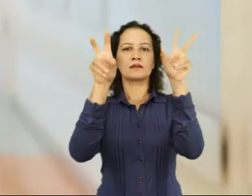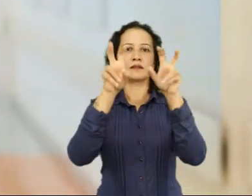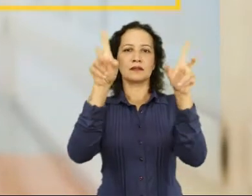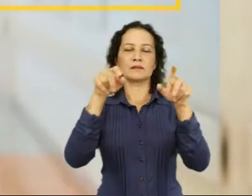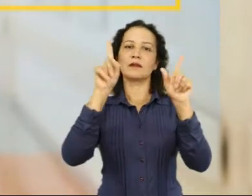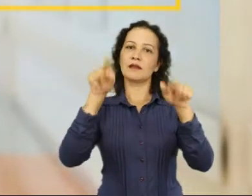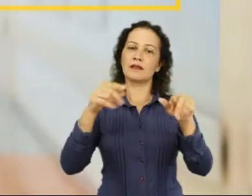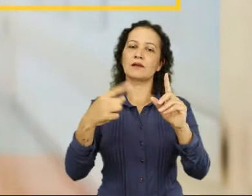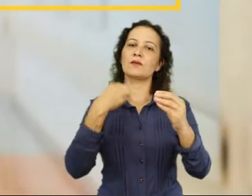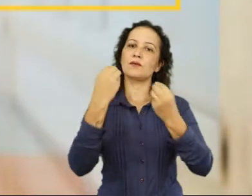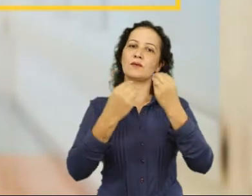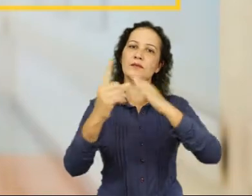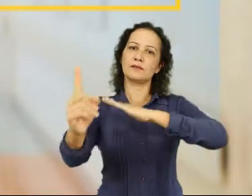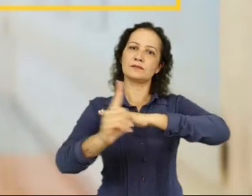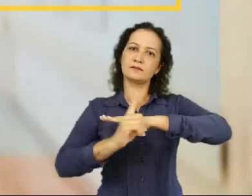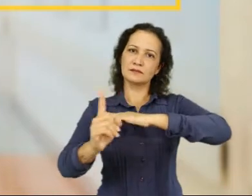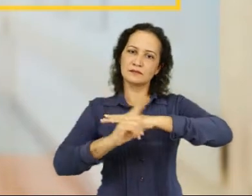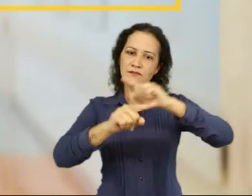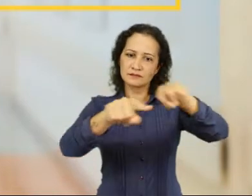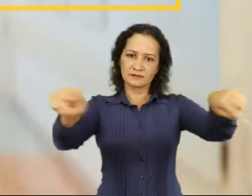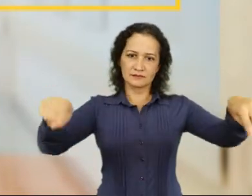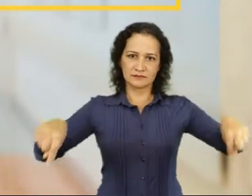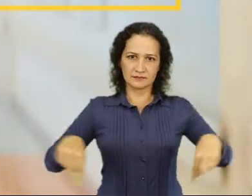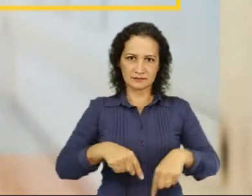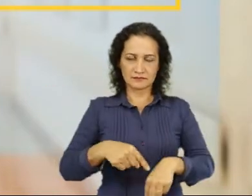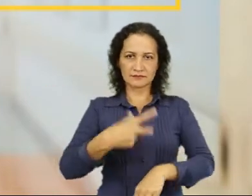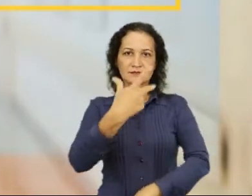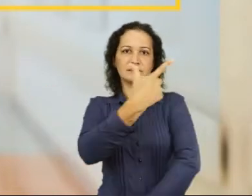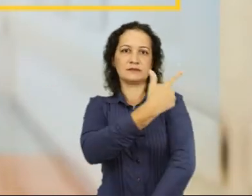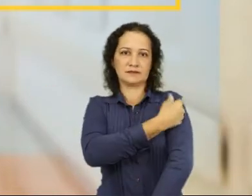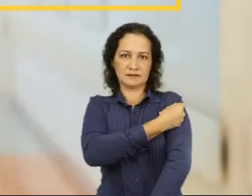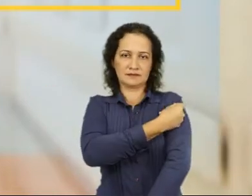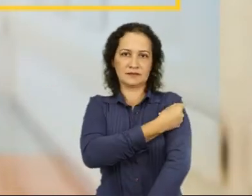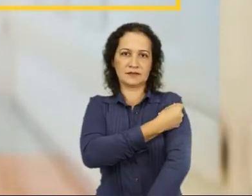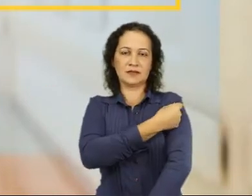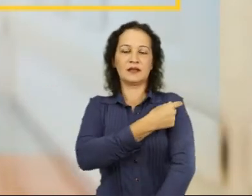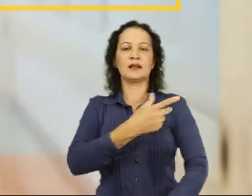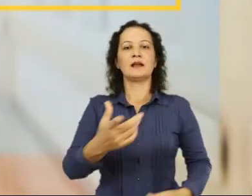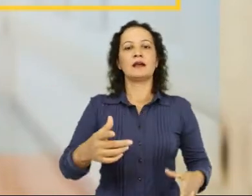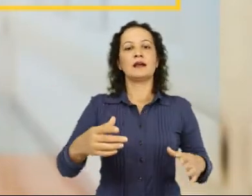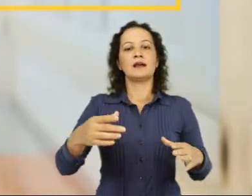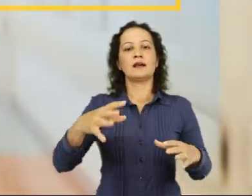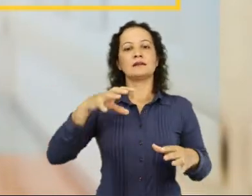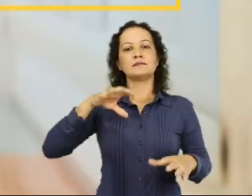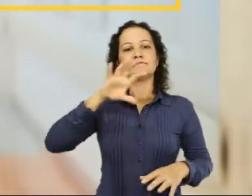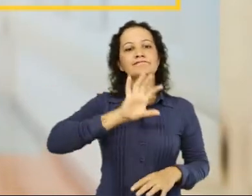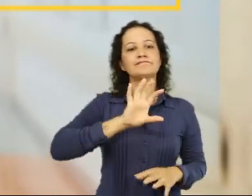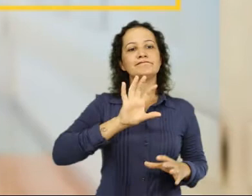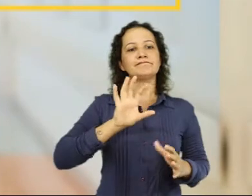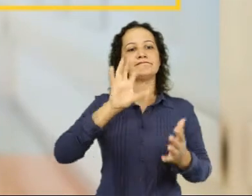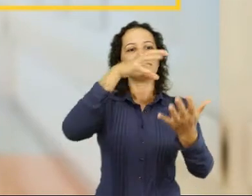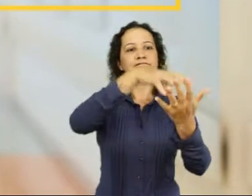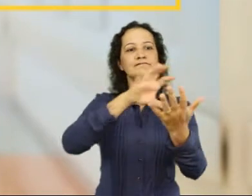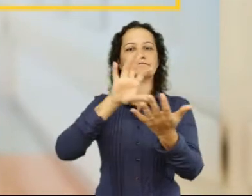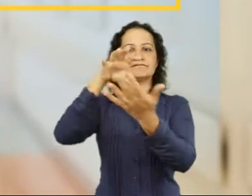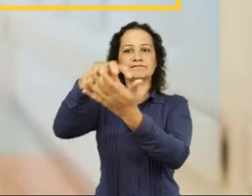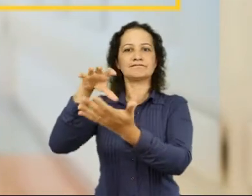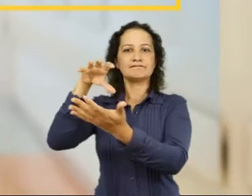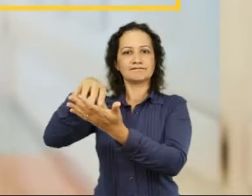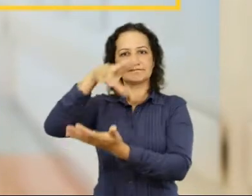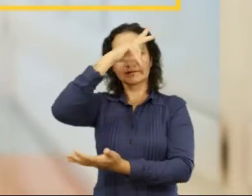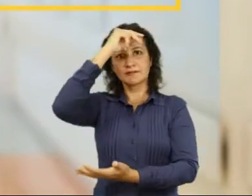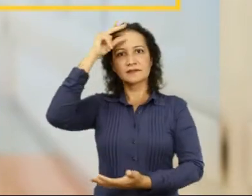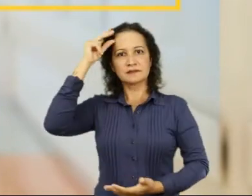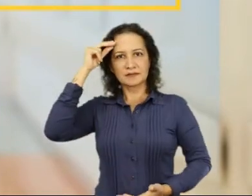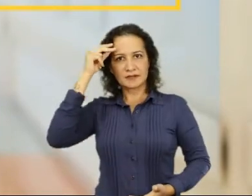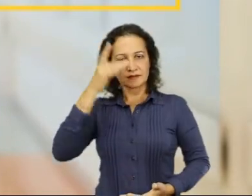de vacina das unidades integrantes da Rede Municipal de Saúde, o REMUS, e também dá outras providências, como